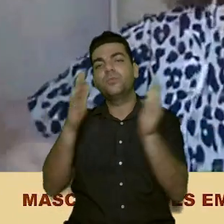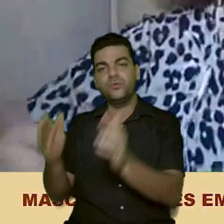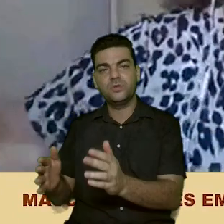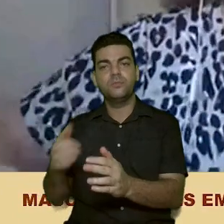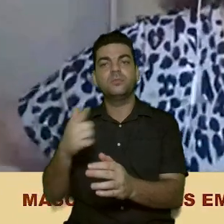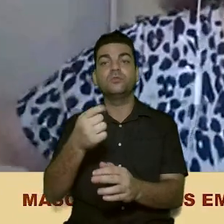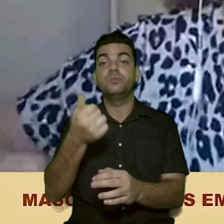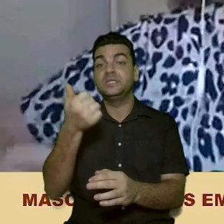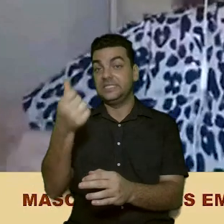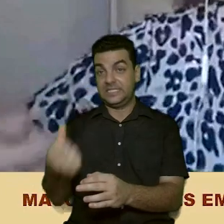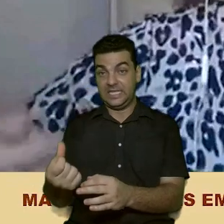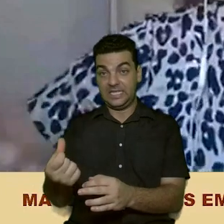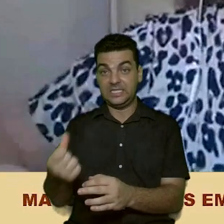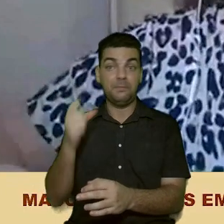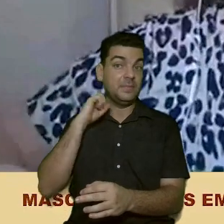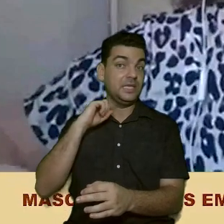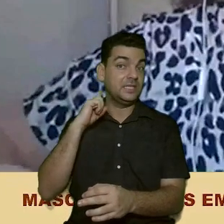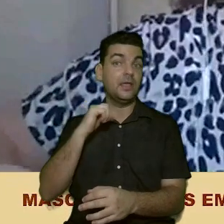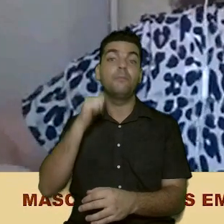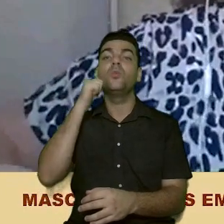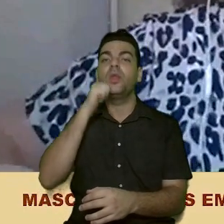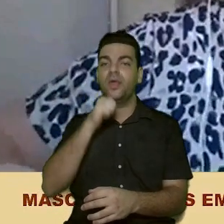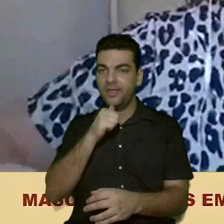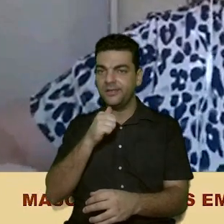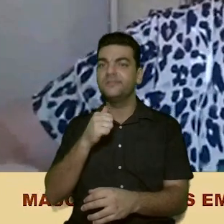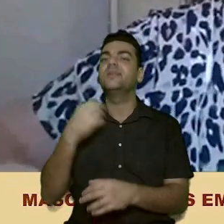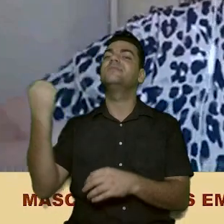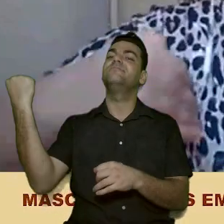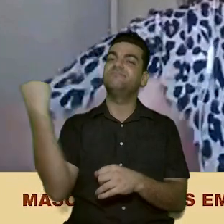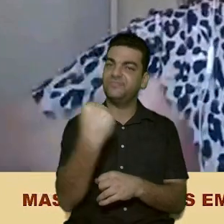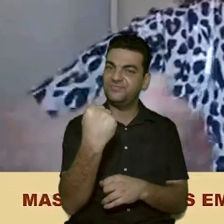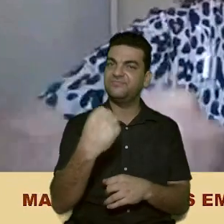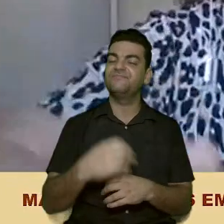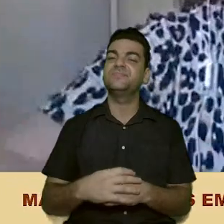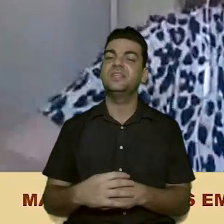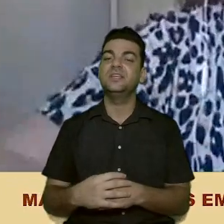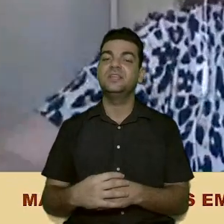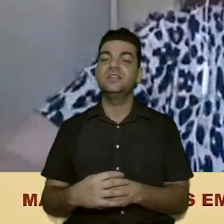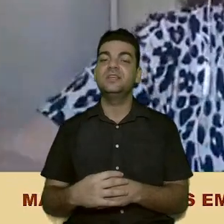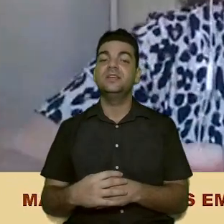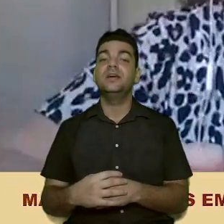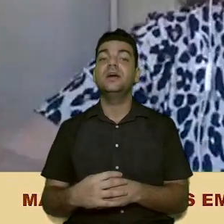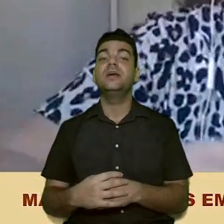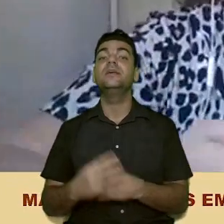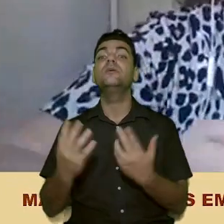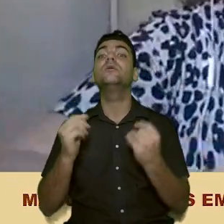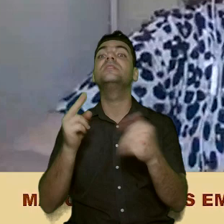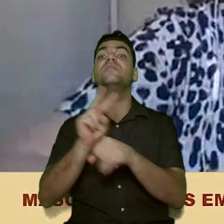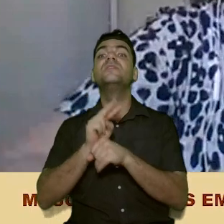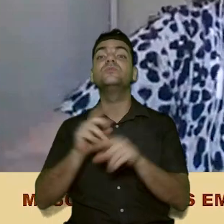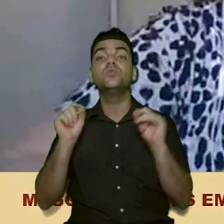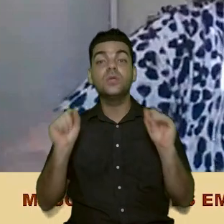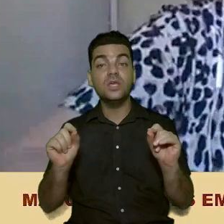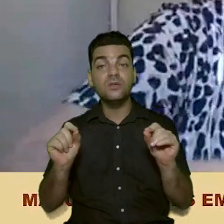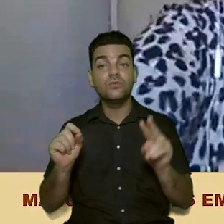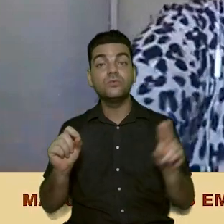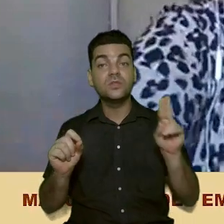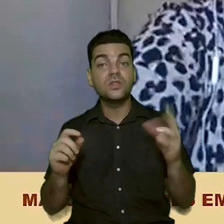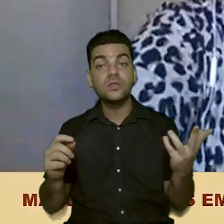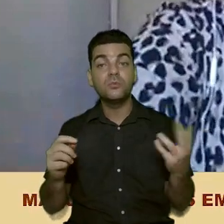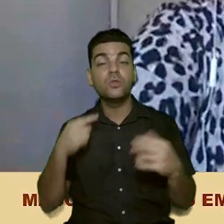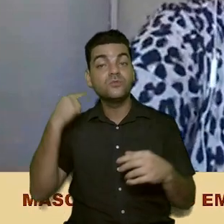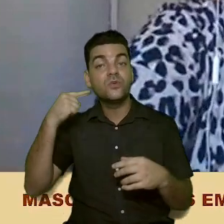Em Minas Gerais, a gente tem uma mulher também vítima de feminicídio. E qual foi a tese de defesa utilizada